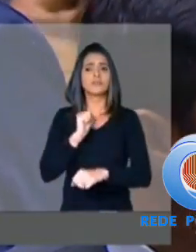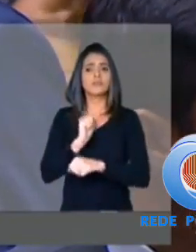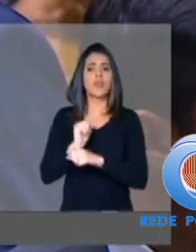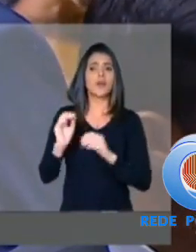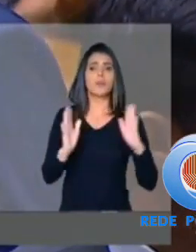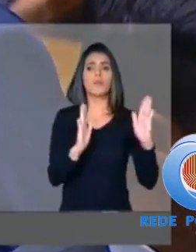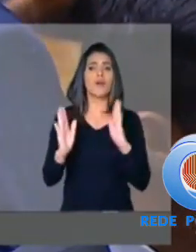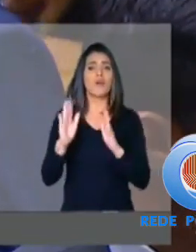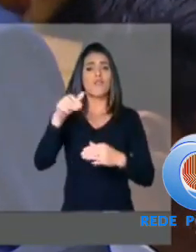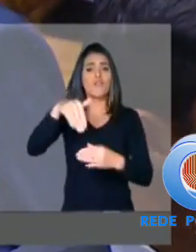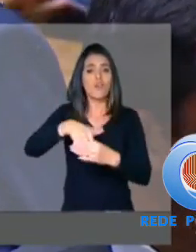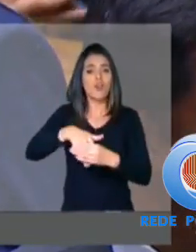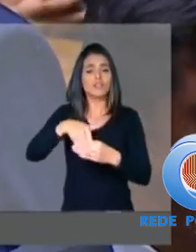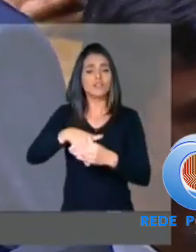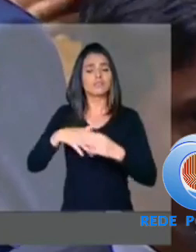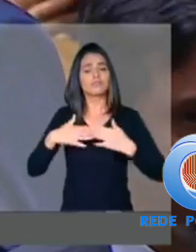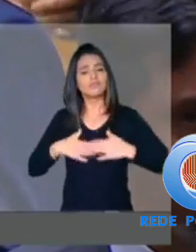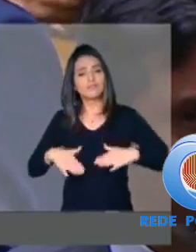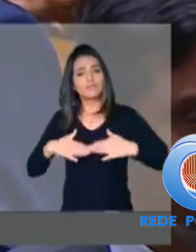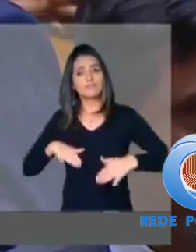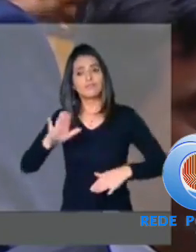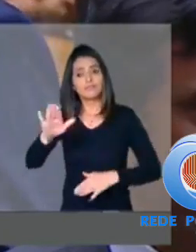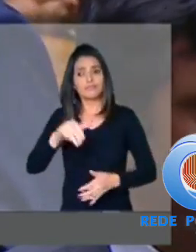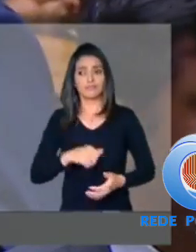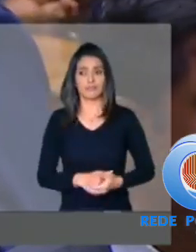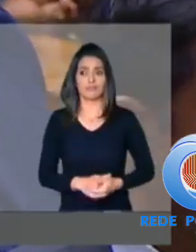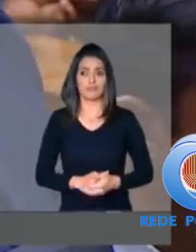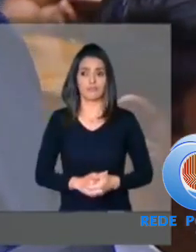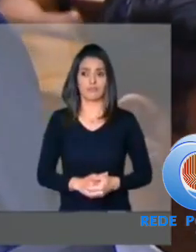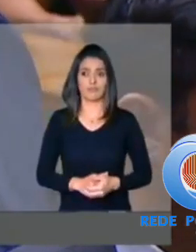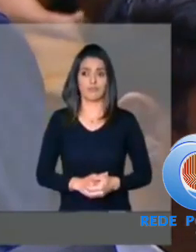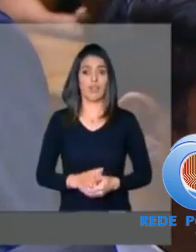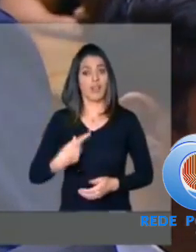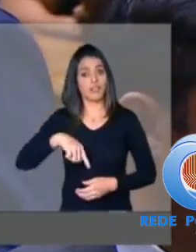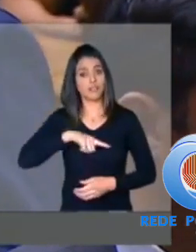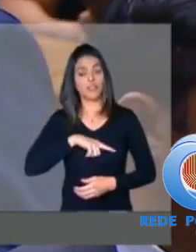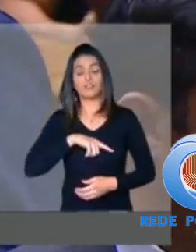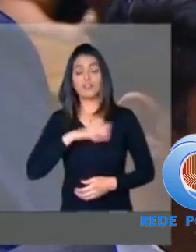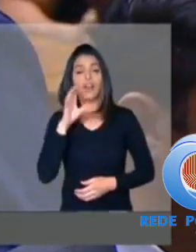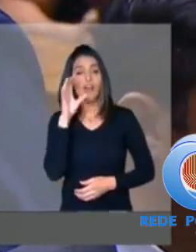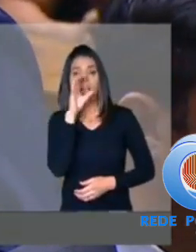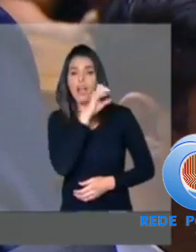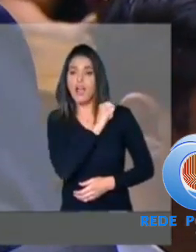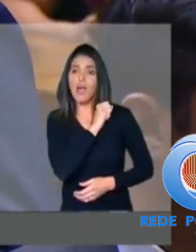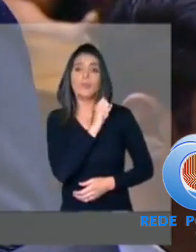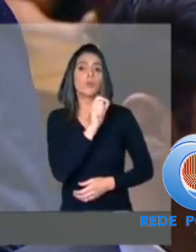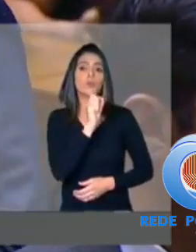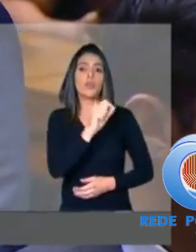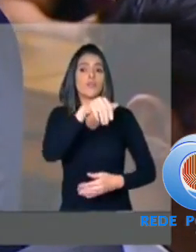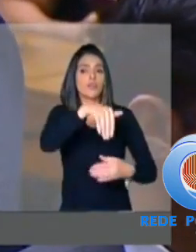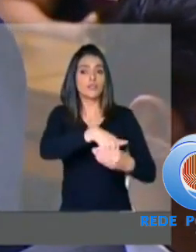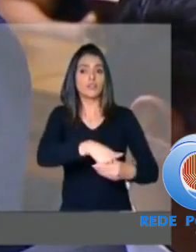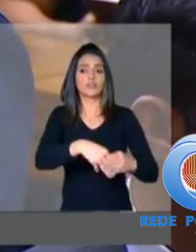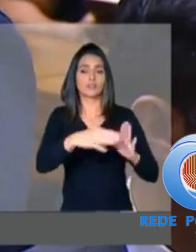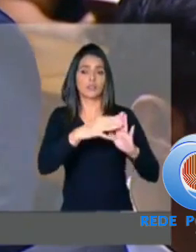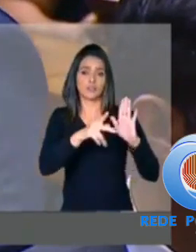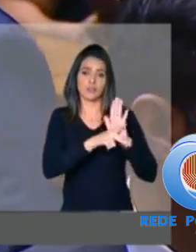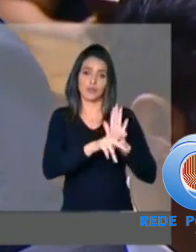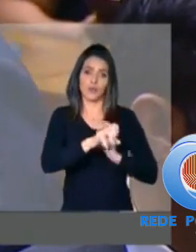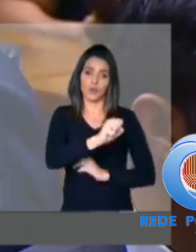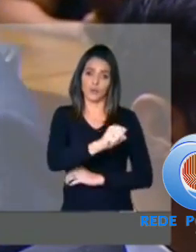de votação, para que a gente adiante esse momento tão importante para o nosso Brasil, que é a votação da medida